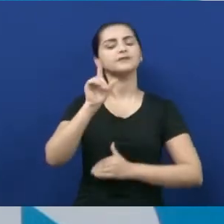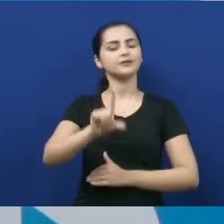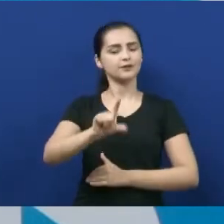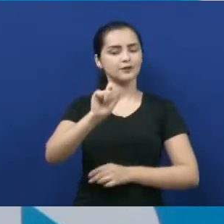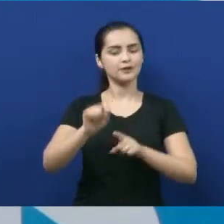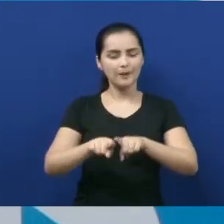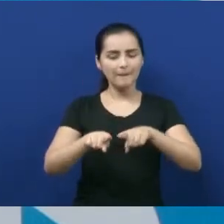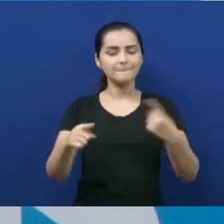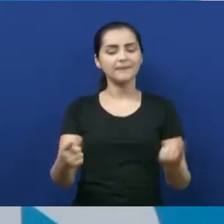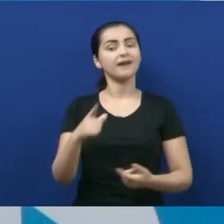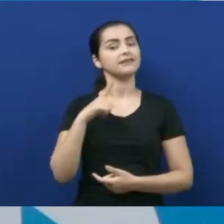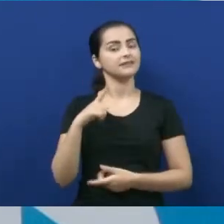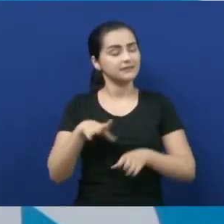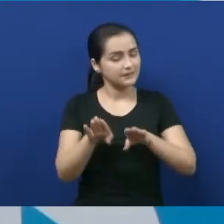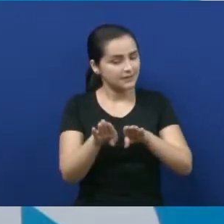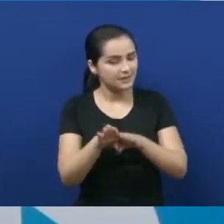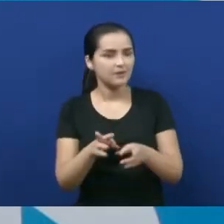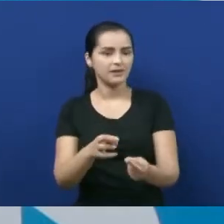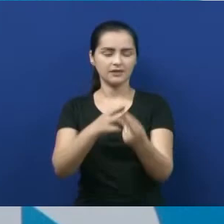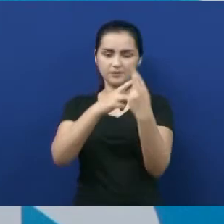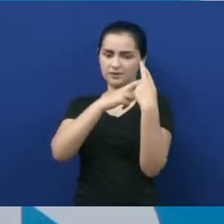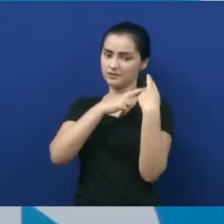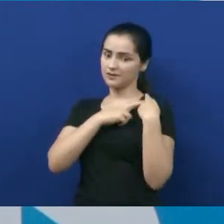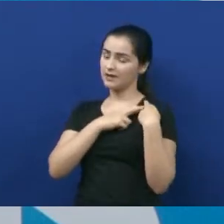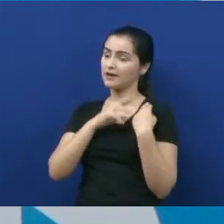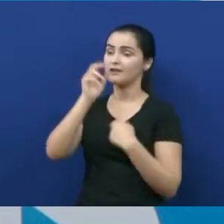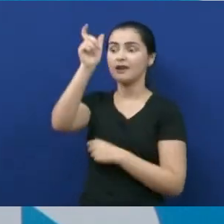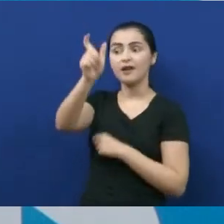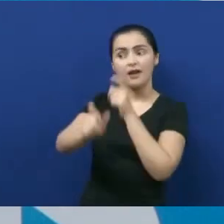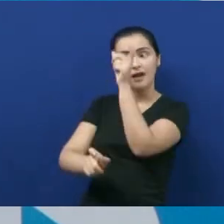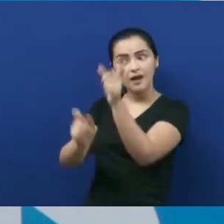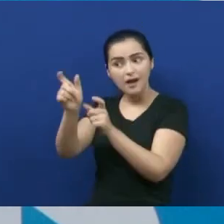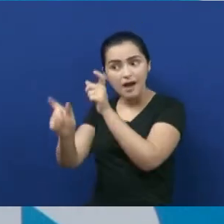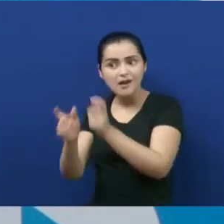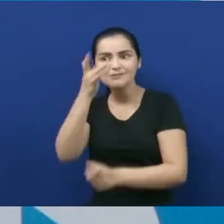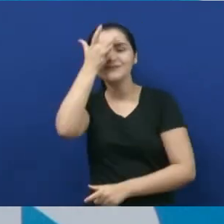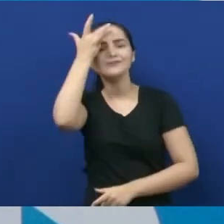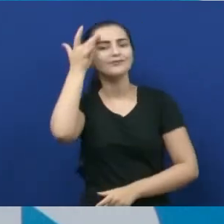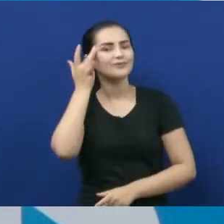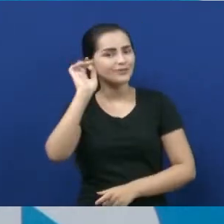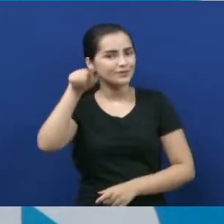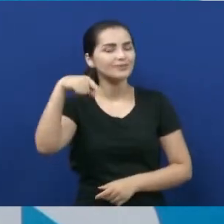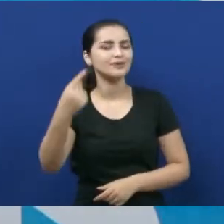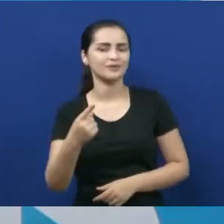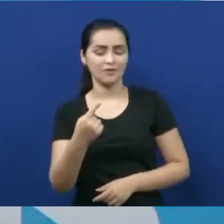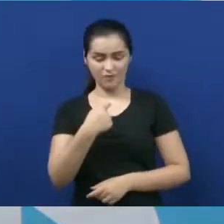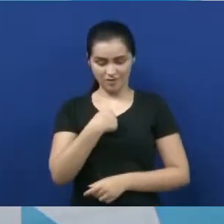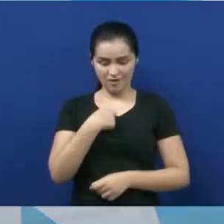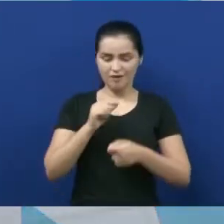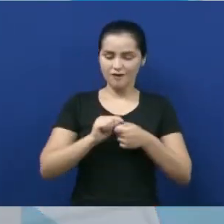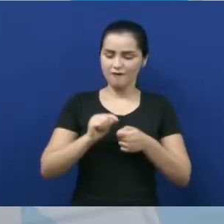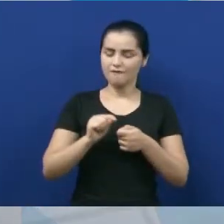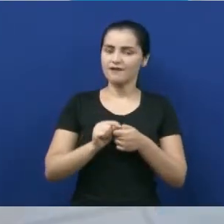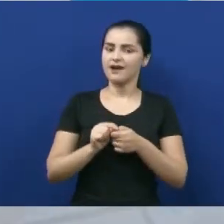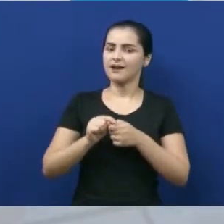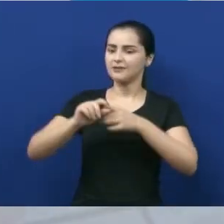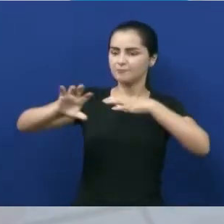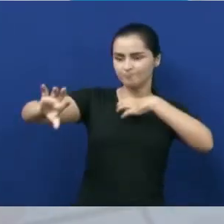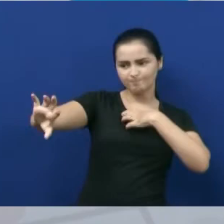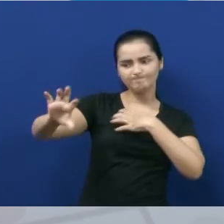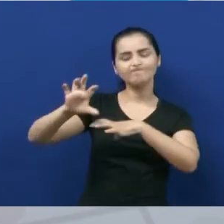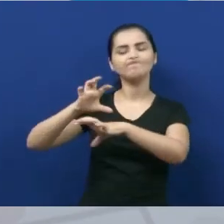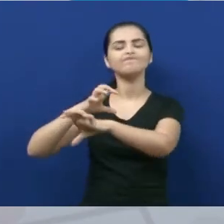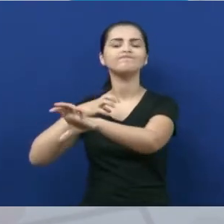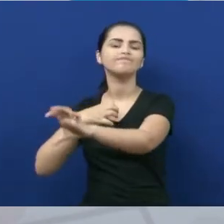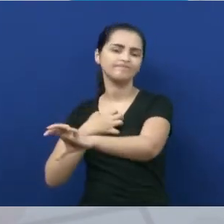sobre os outros homens então eu que eu faço pode de certa forma respingar no outro de uma forma